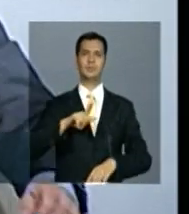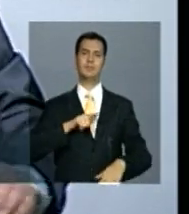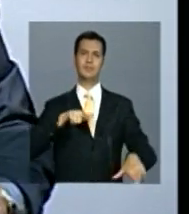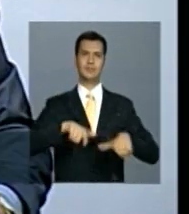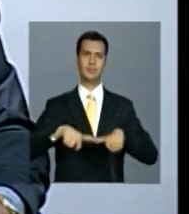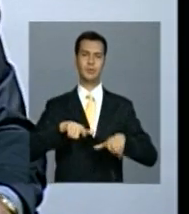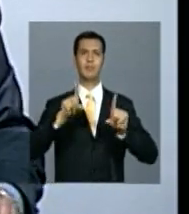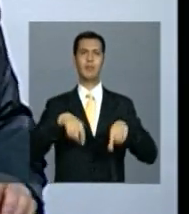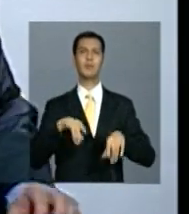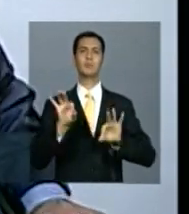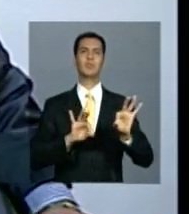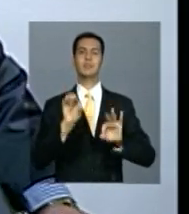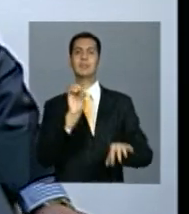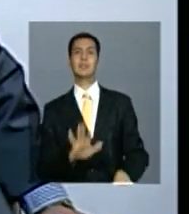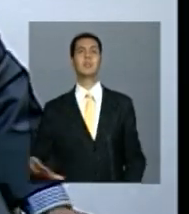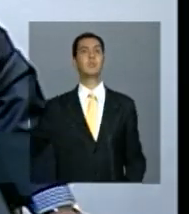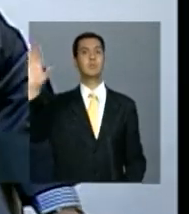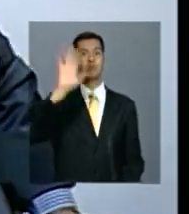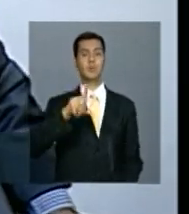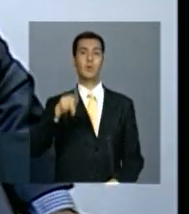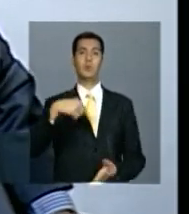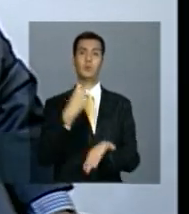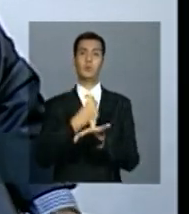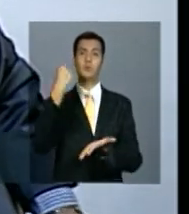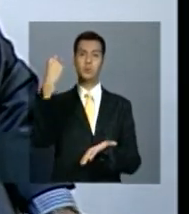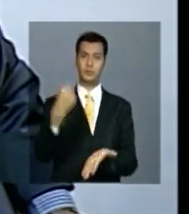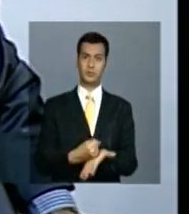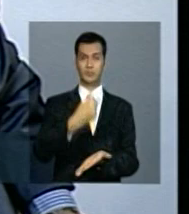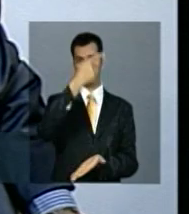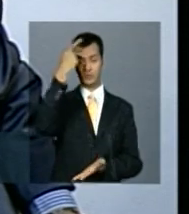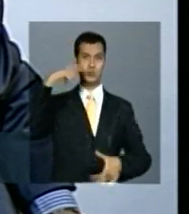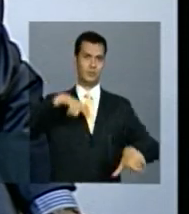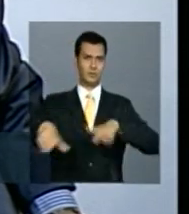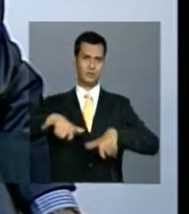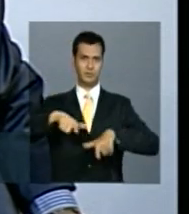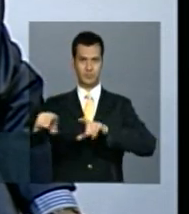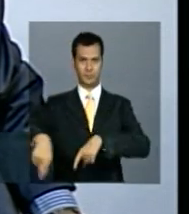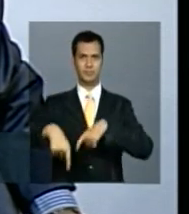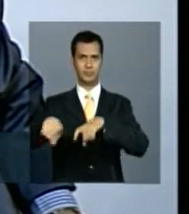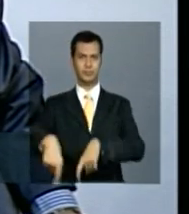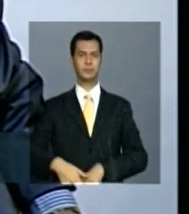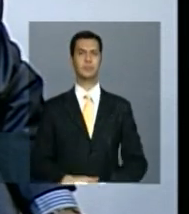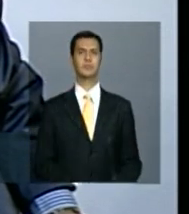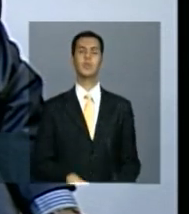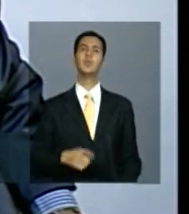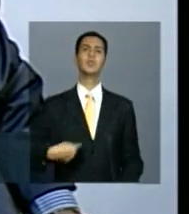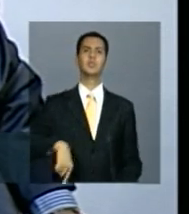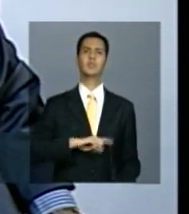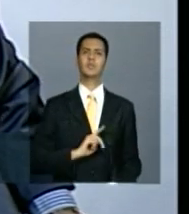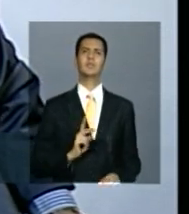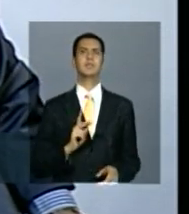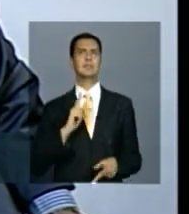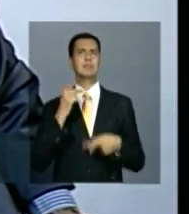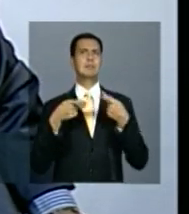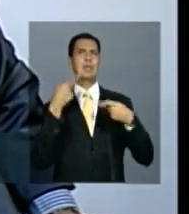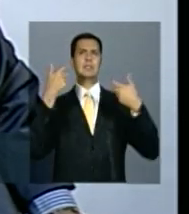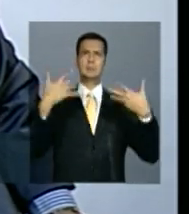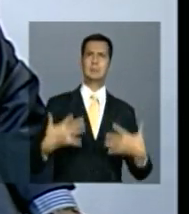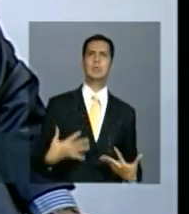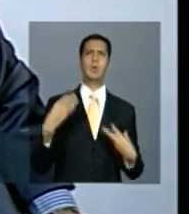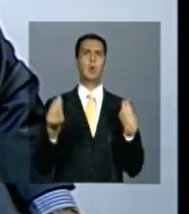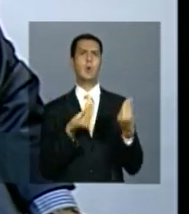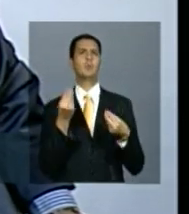nacional de documentação da trabalhadora rural né quando a gente gente fala em pobreza extrema eh é